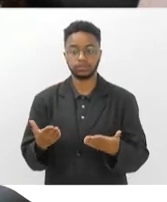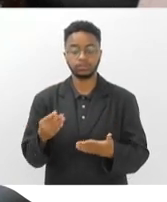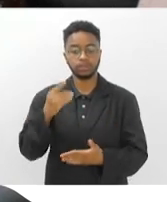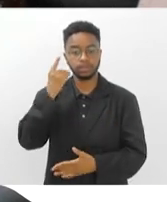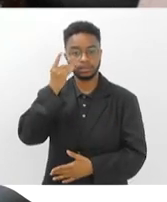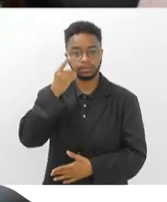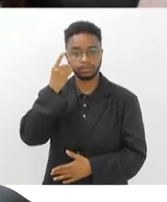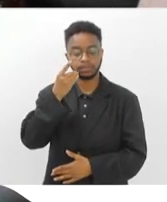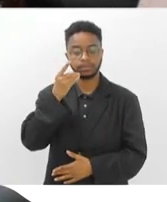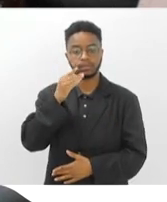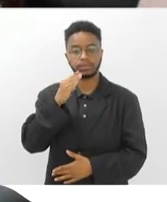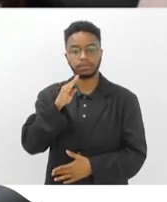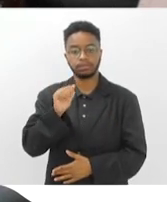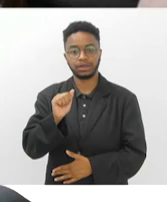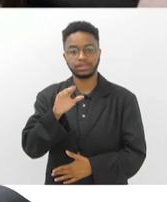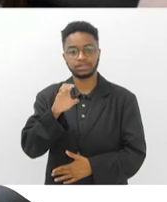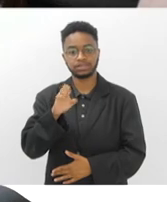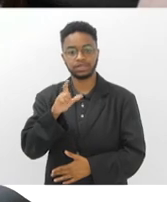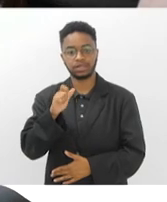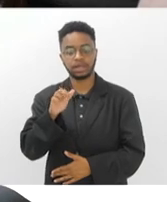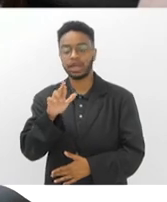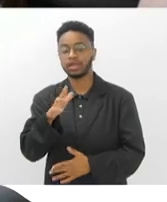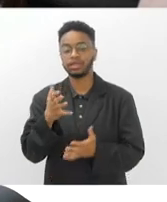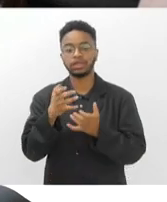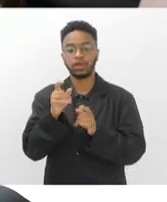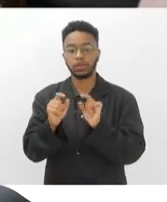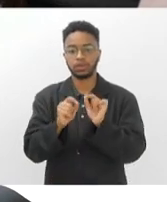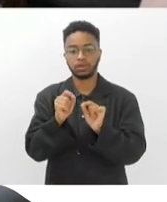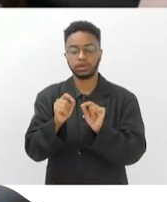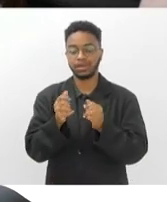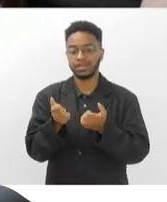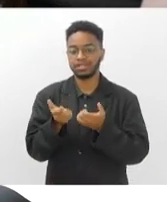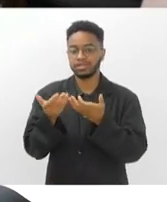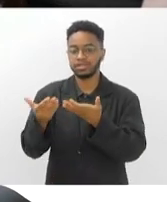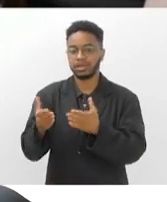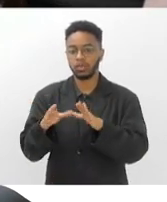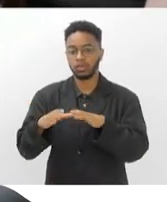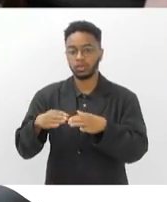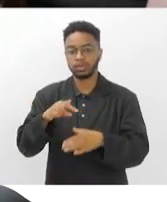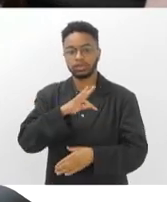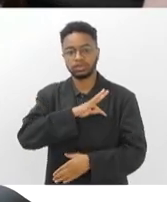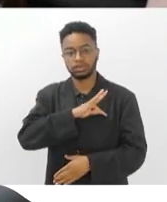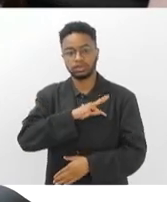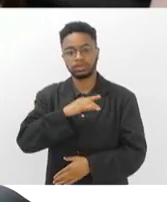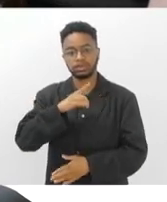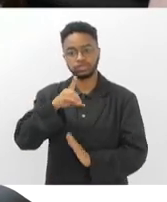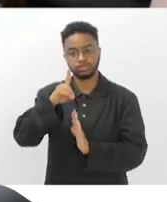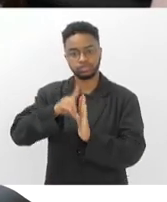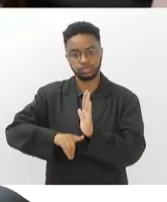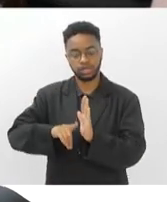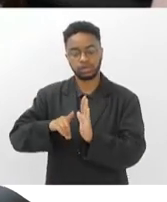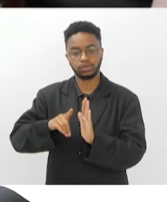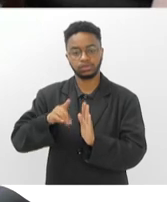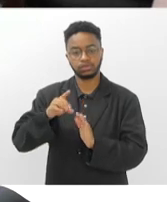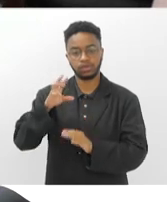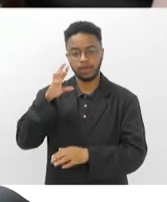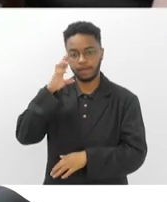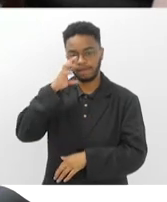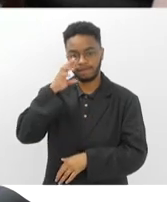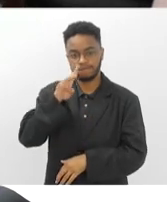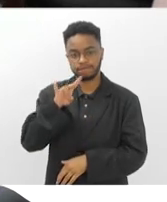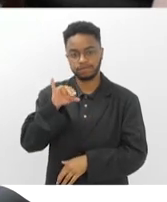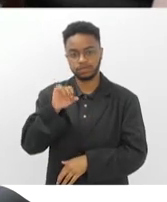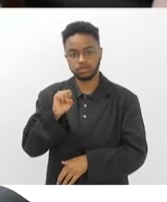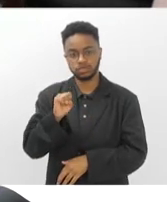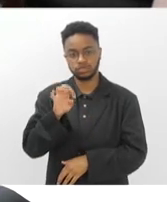deputado Bacelar é dar aos técnicos o direito de fazer as autovistorias. E